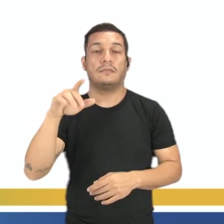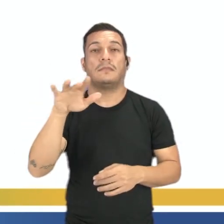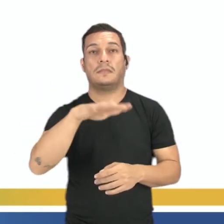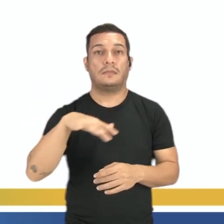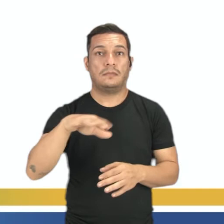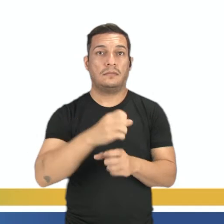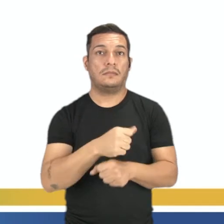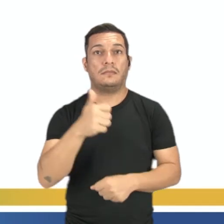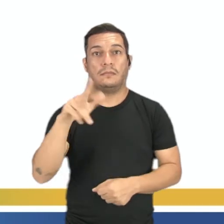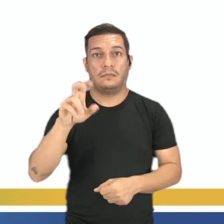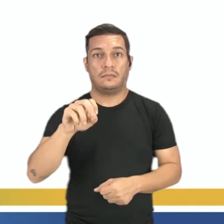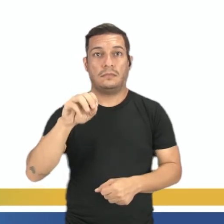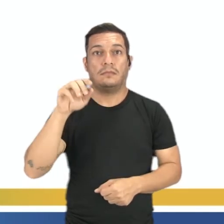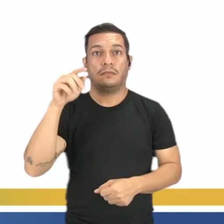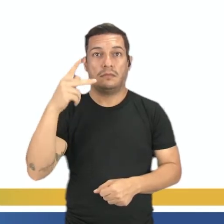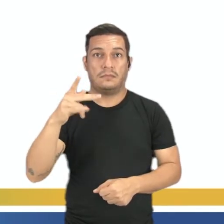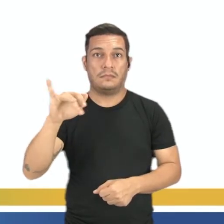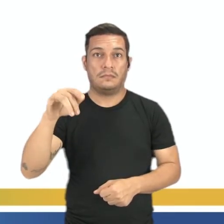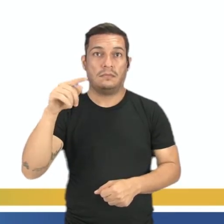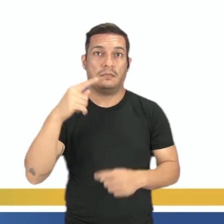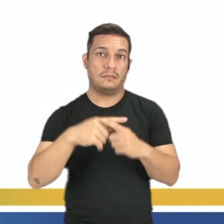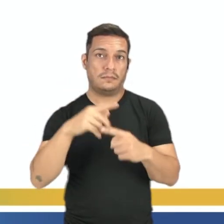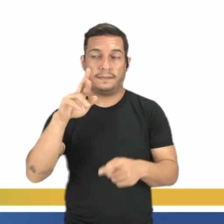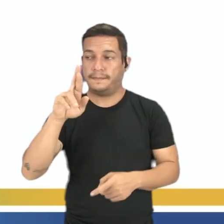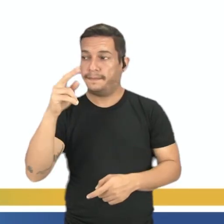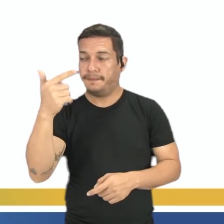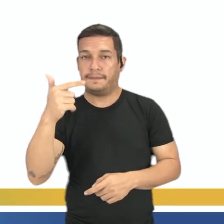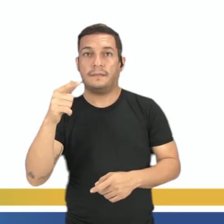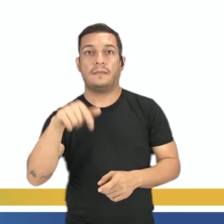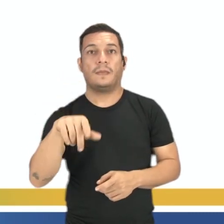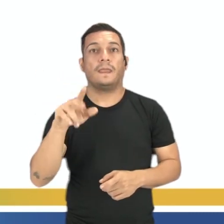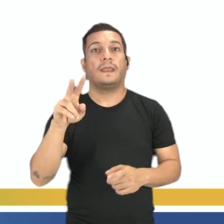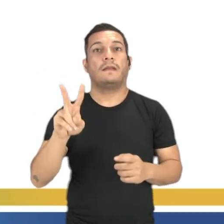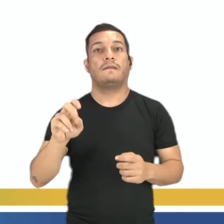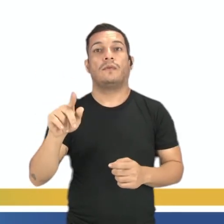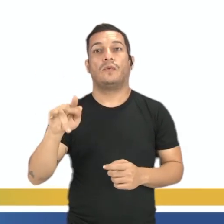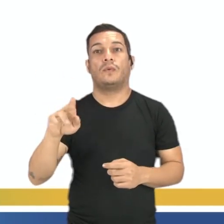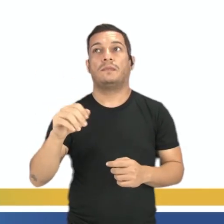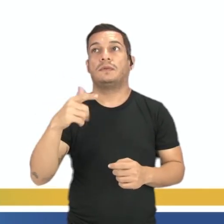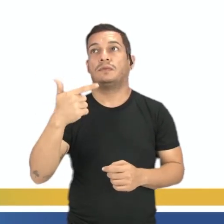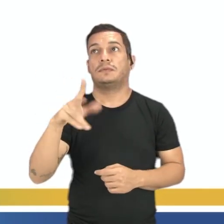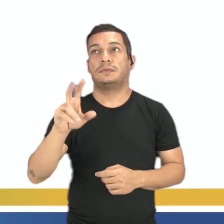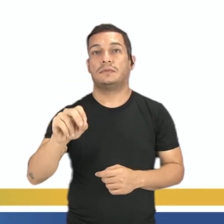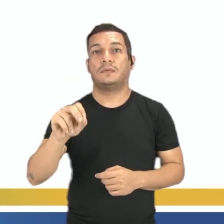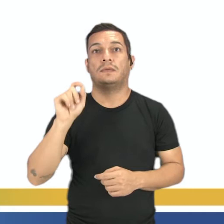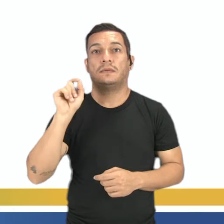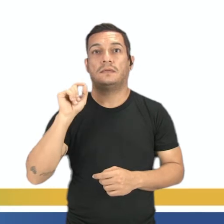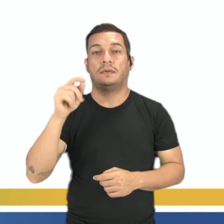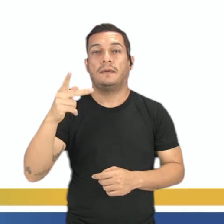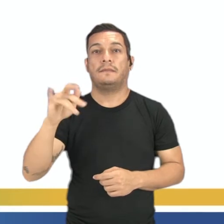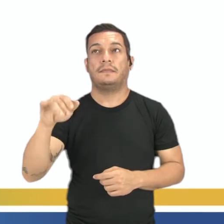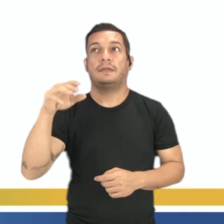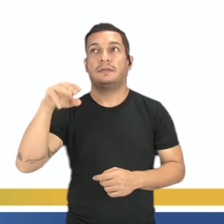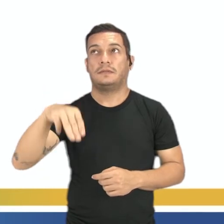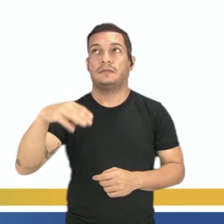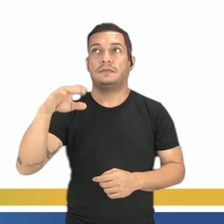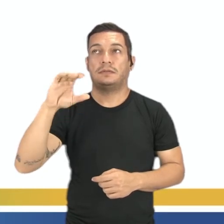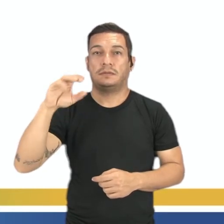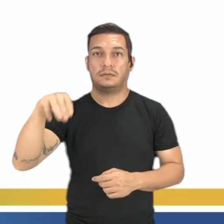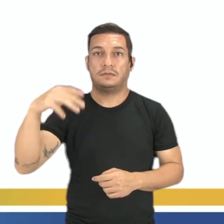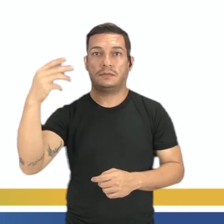área total 150 π R ao quadrado e volume 250 π centímetro ao